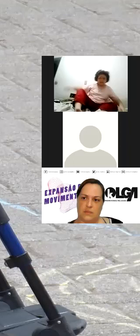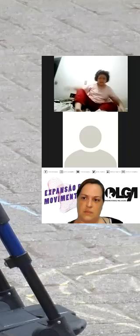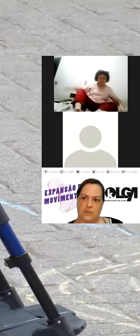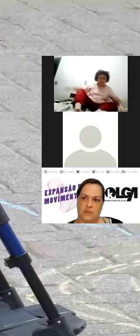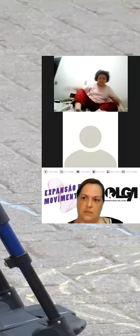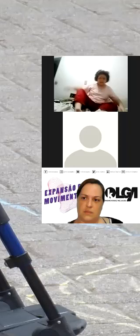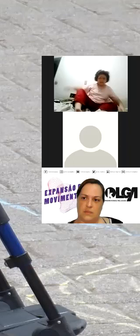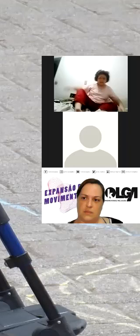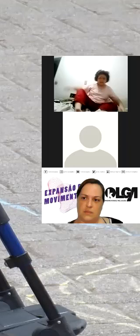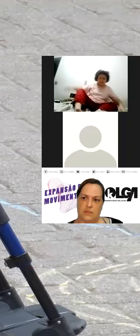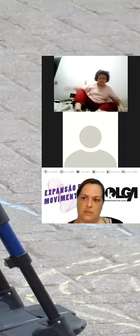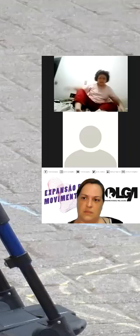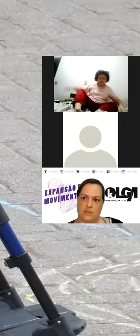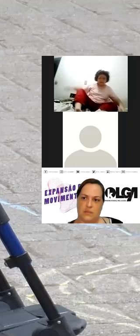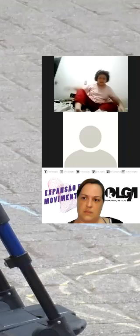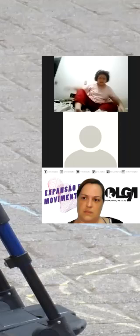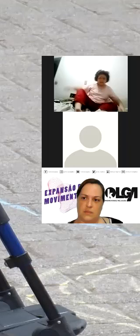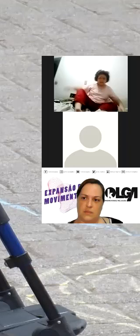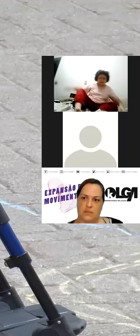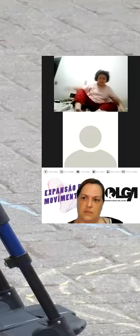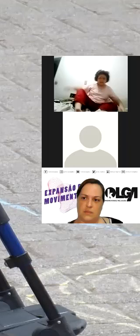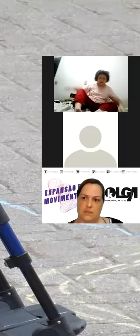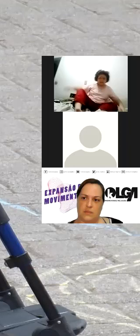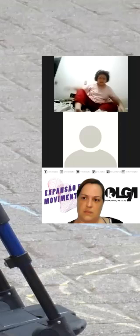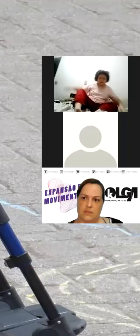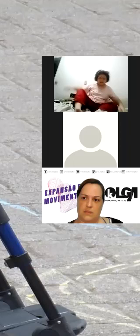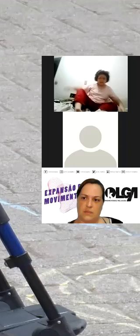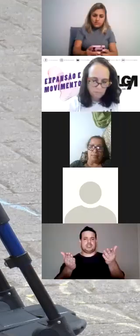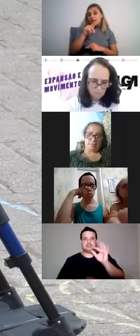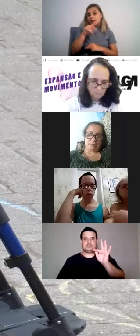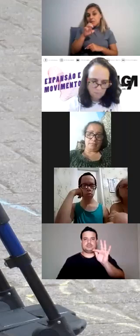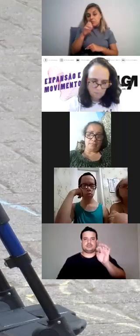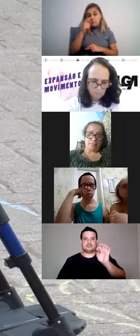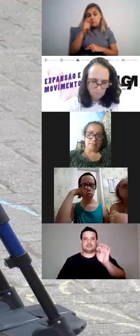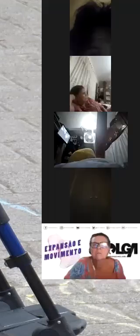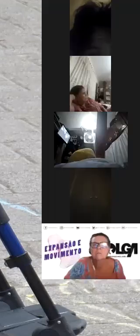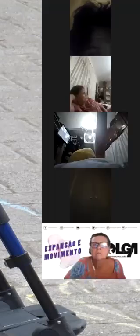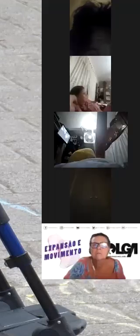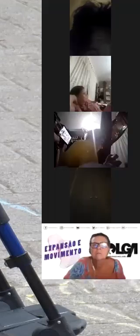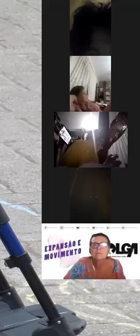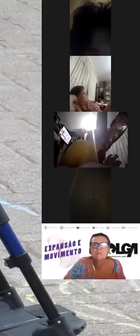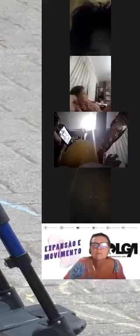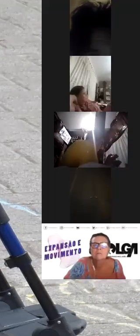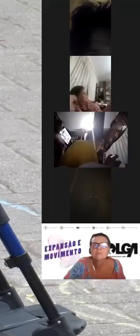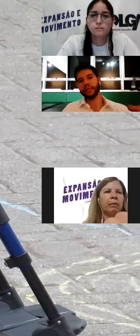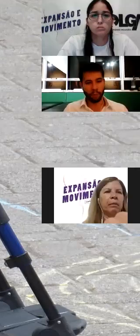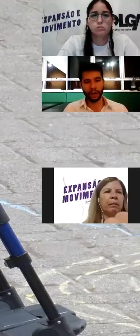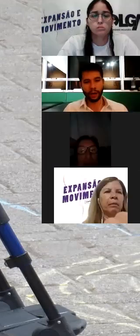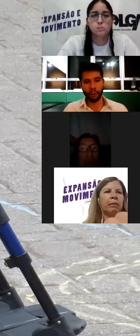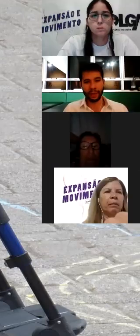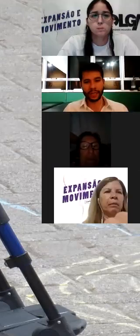fazer com que o Felipe não consiga olhar para o lado sozinho, ele não tenha a oportunidade de explorar nada,